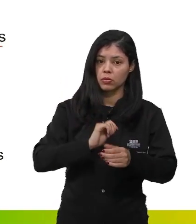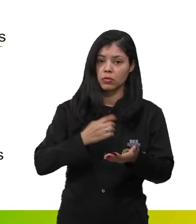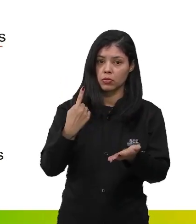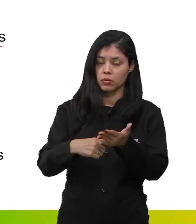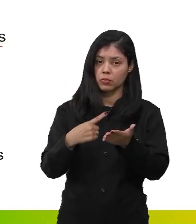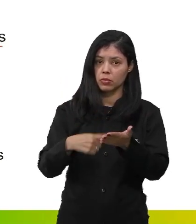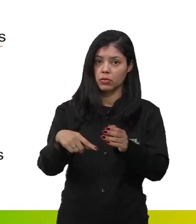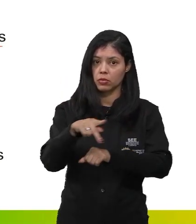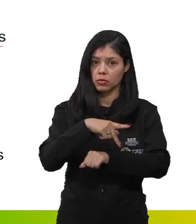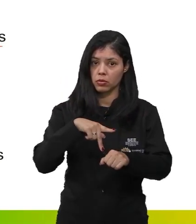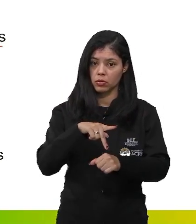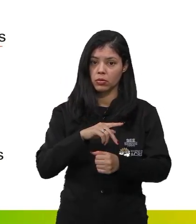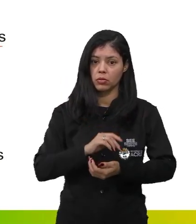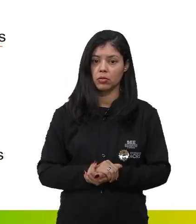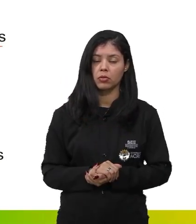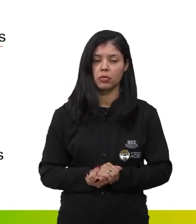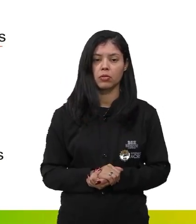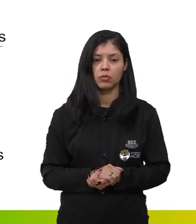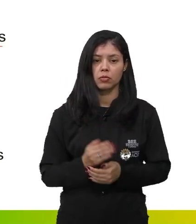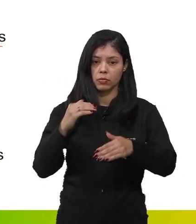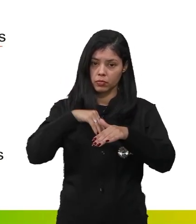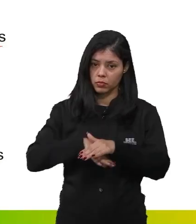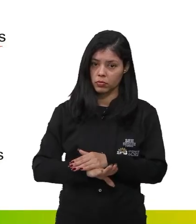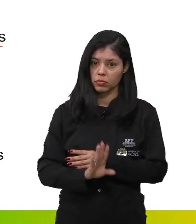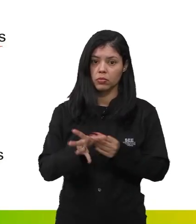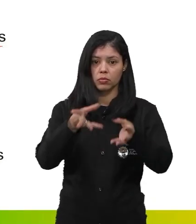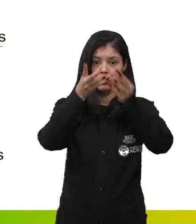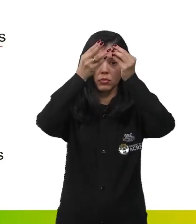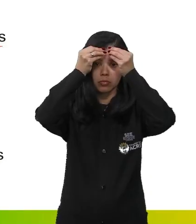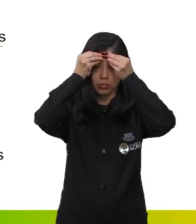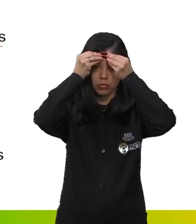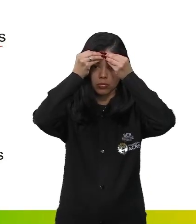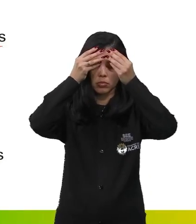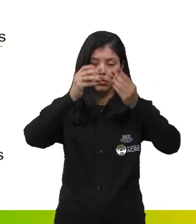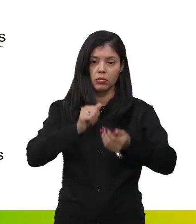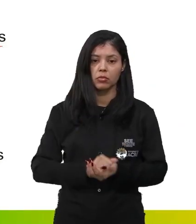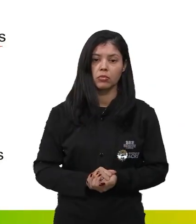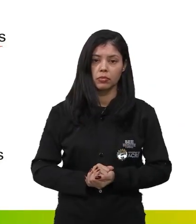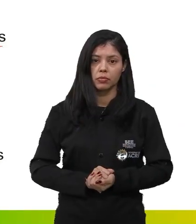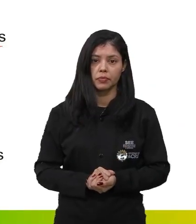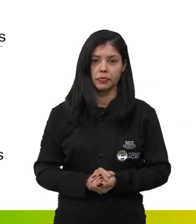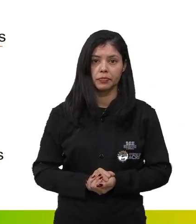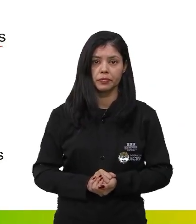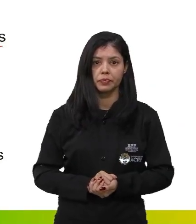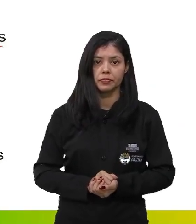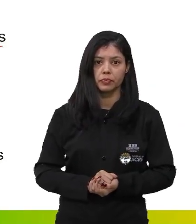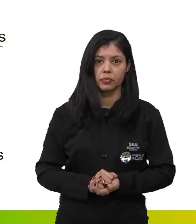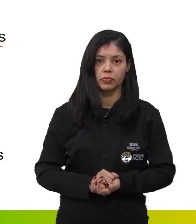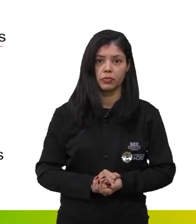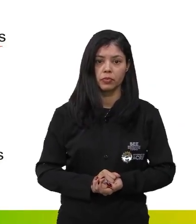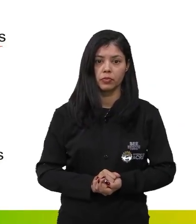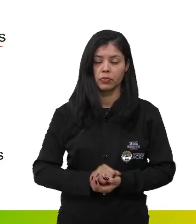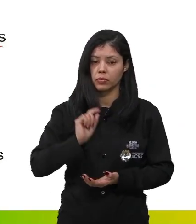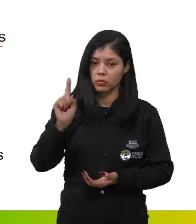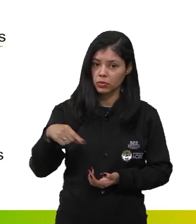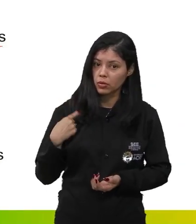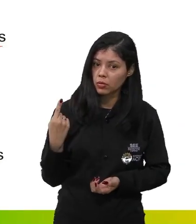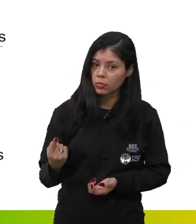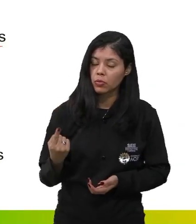de Tordesilhas. Guardem esses objetivos na mente de vocês.